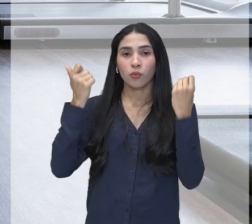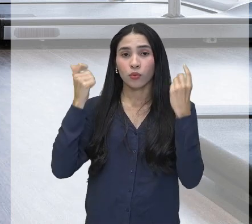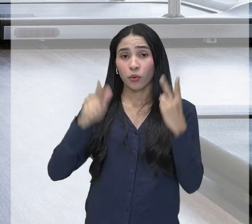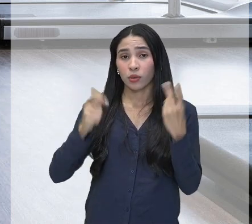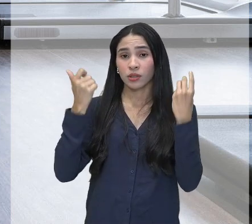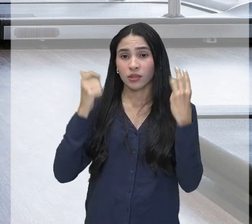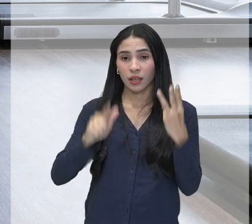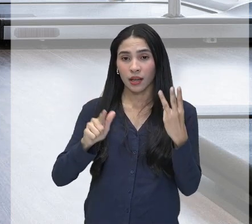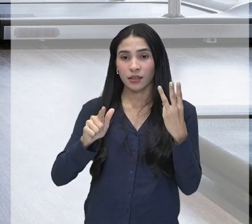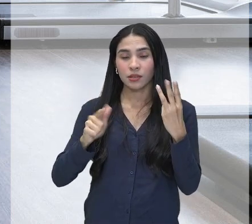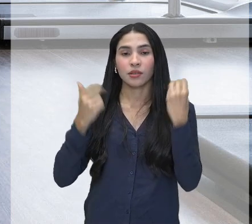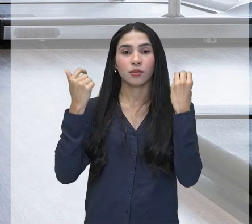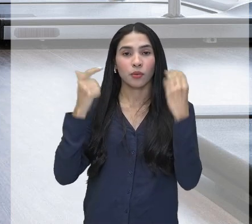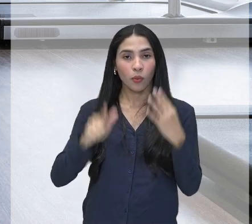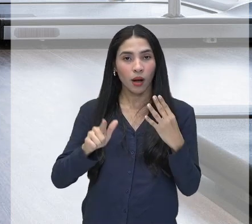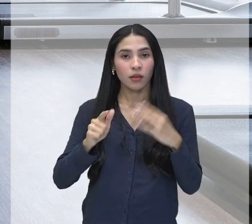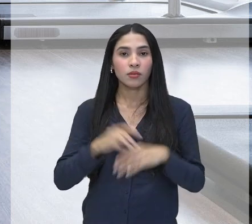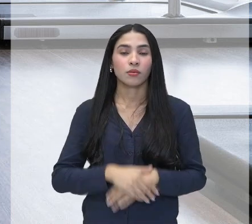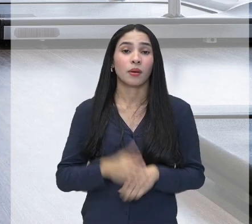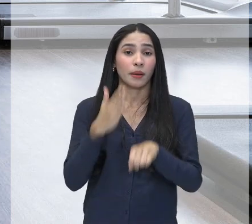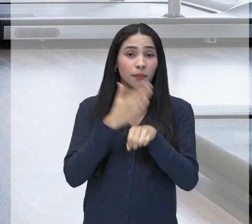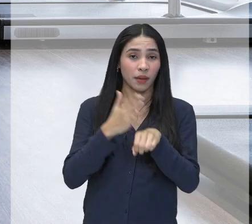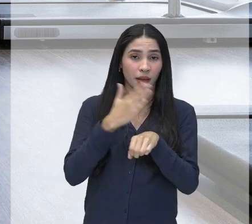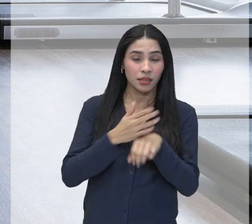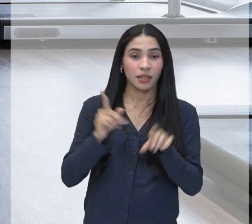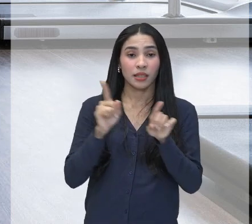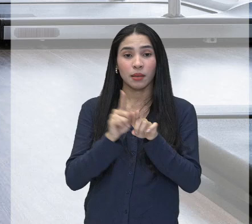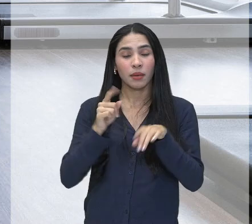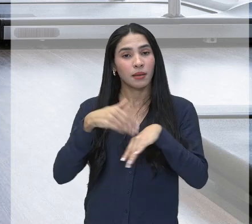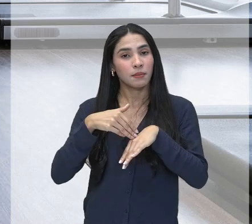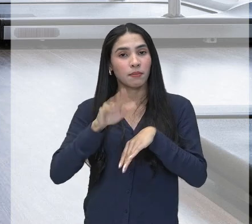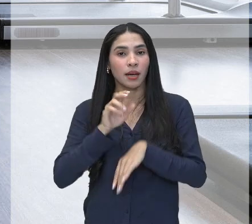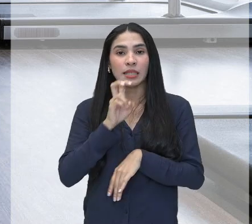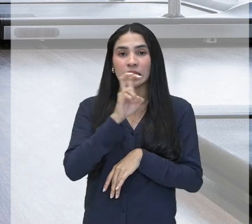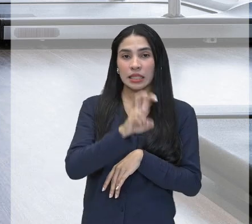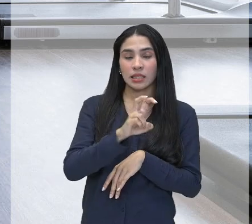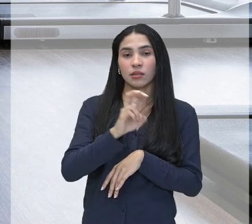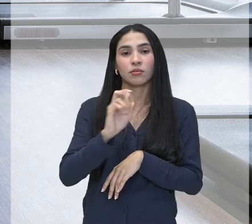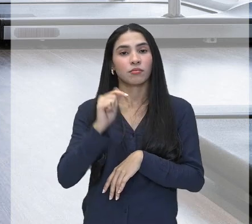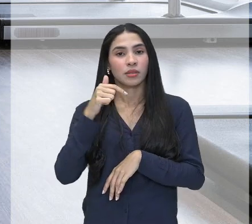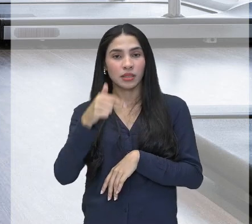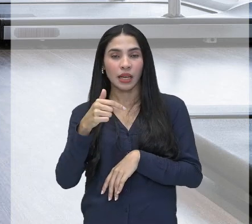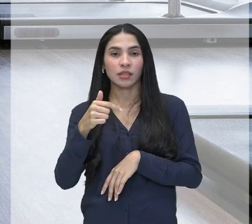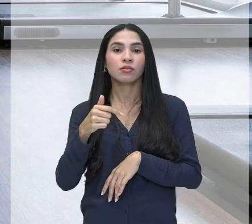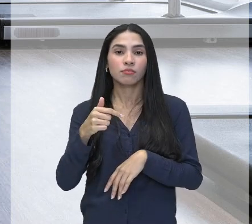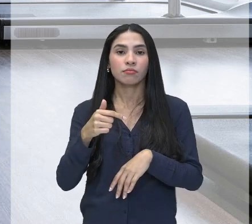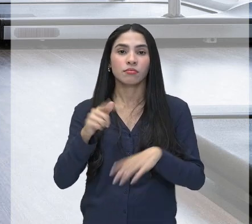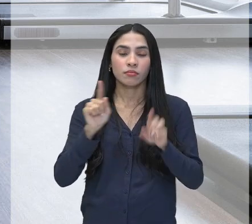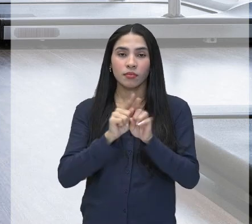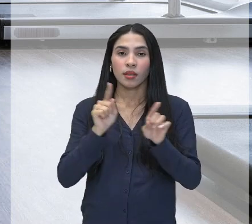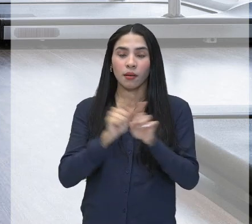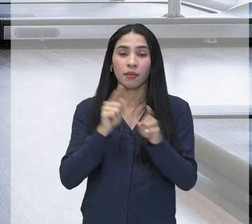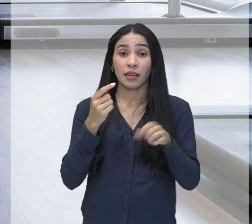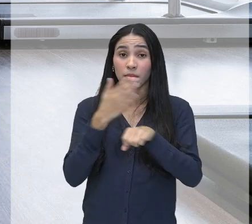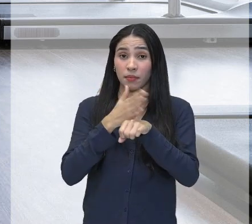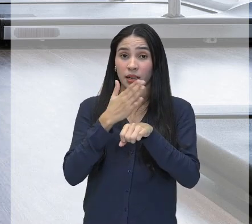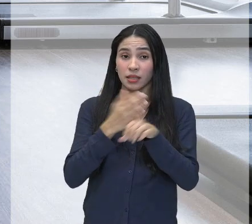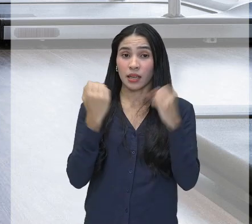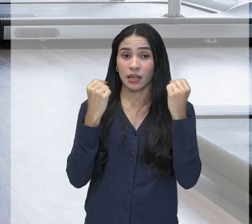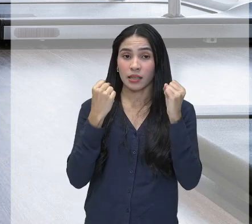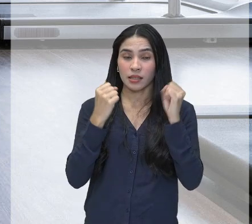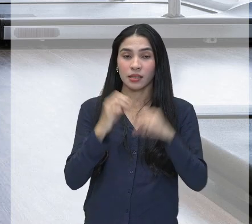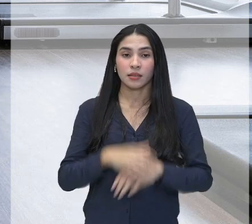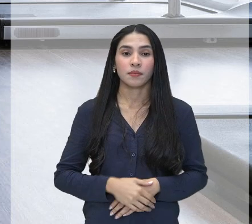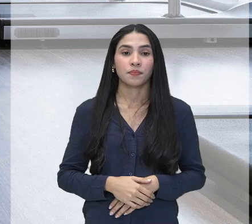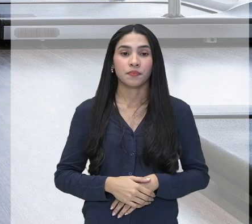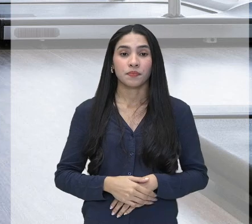séries para cada exercício e séries avançadas com mais de 5 séries ali contempladas para aquele exercício. Falando